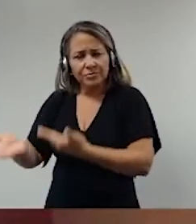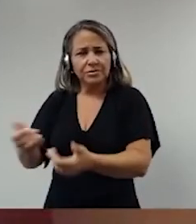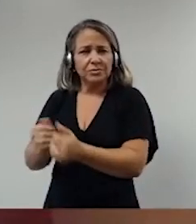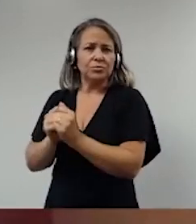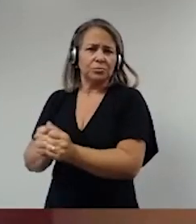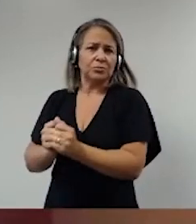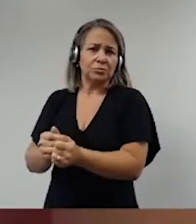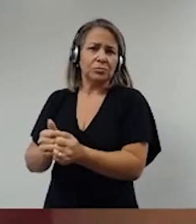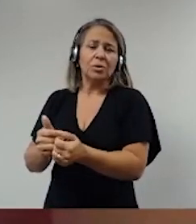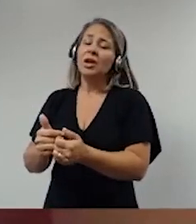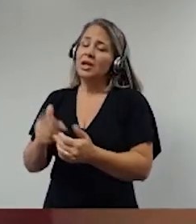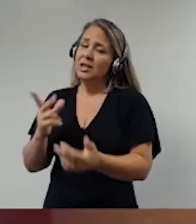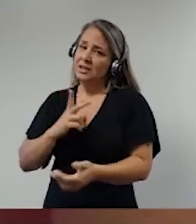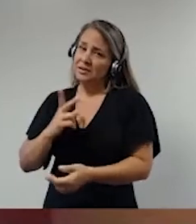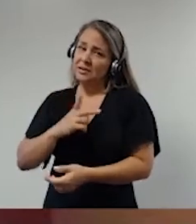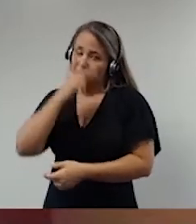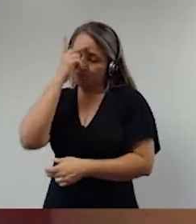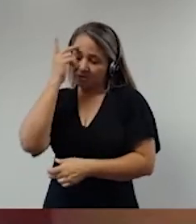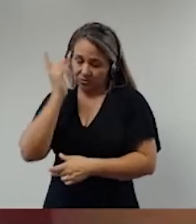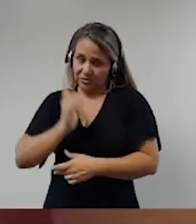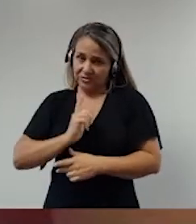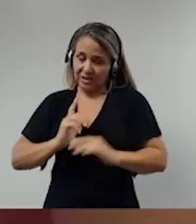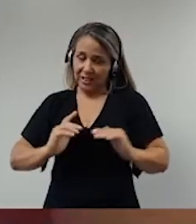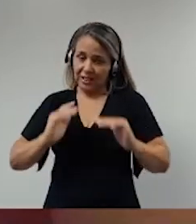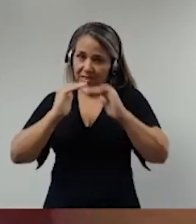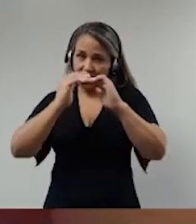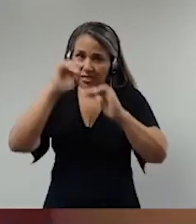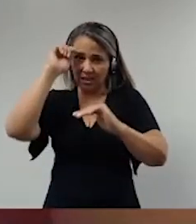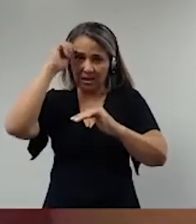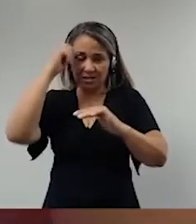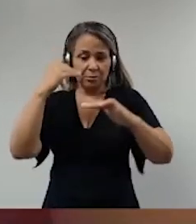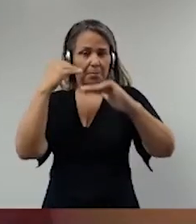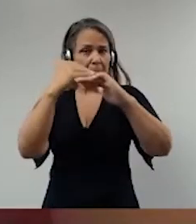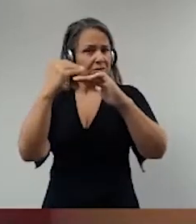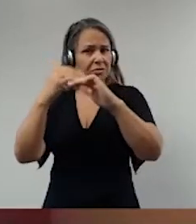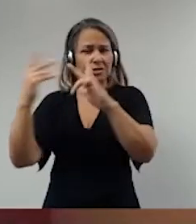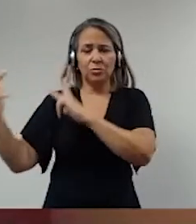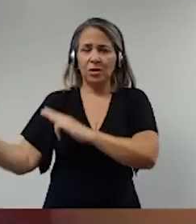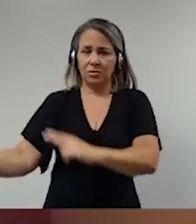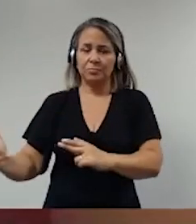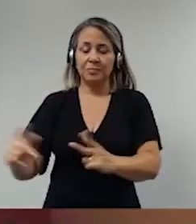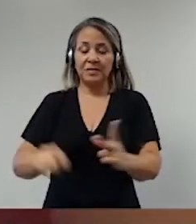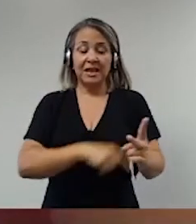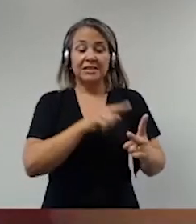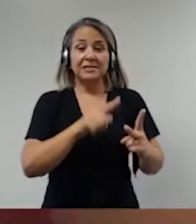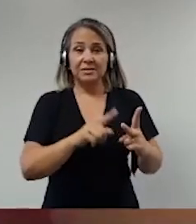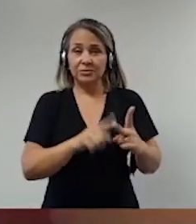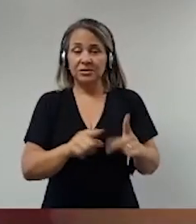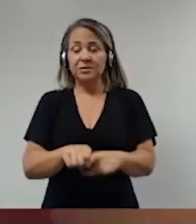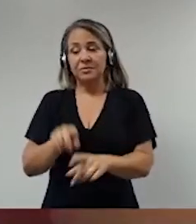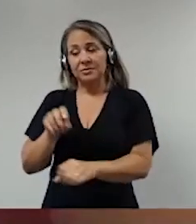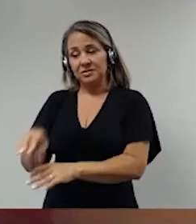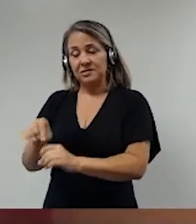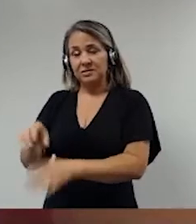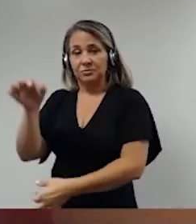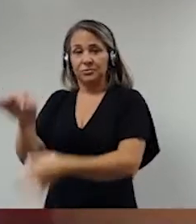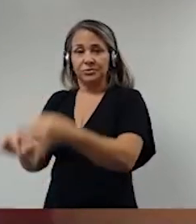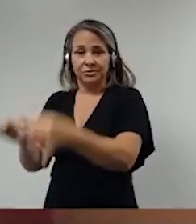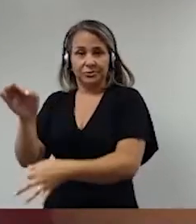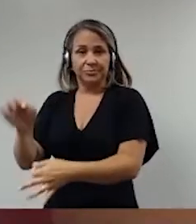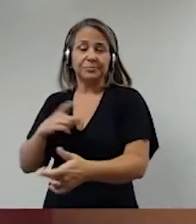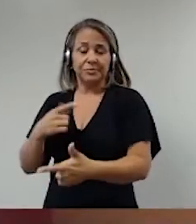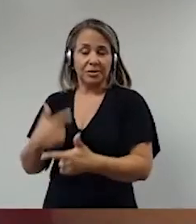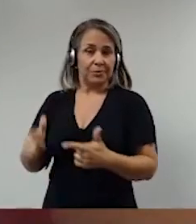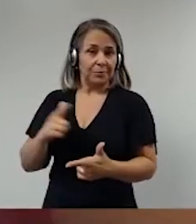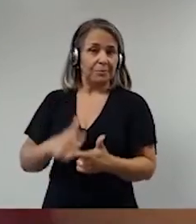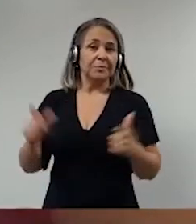mesma posição. Isso é muito importante. O segundo ponto da formação é o próprio ensino jurídico. Nós temos um problema que pode ser